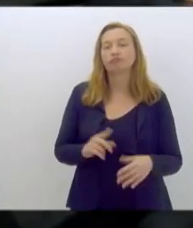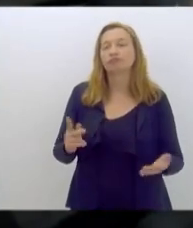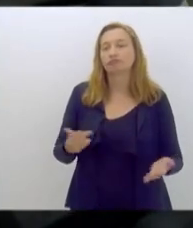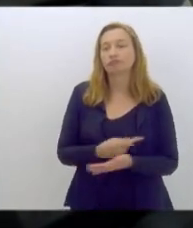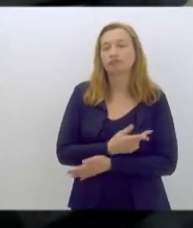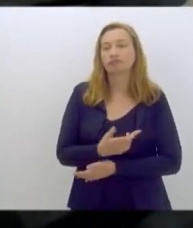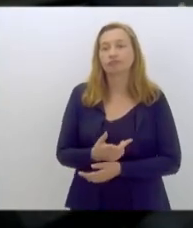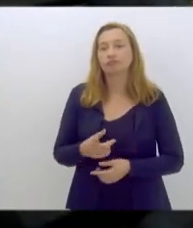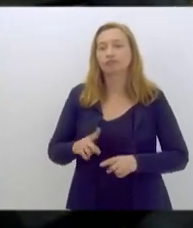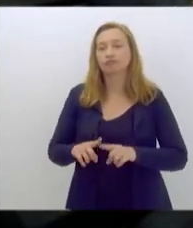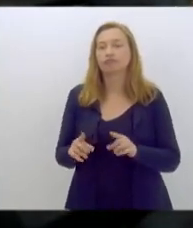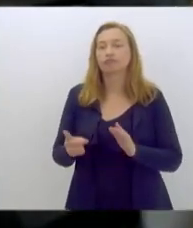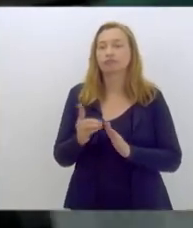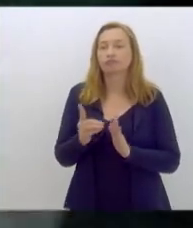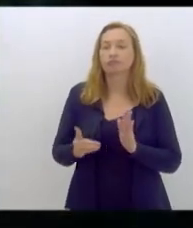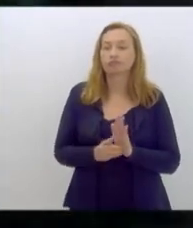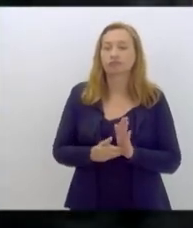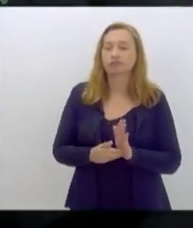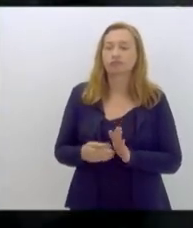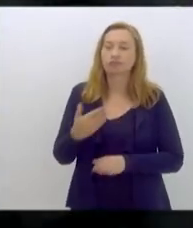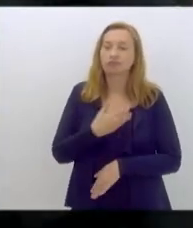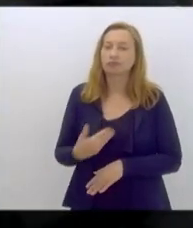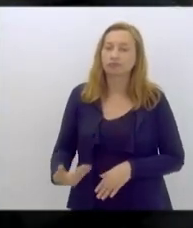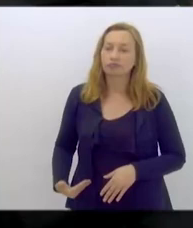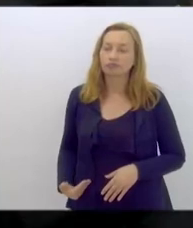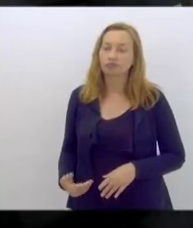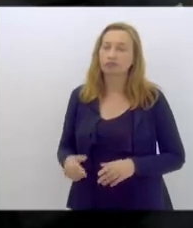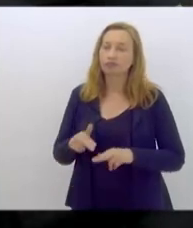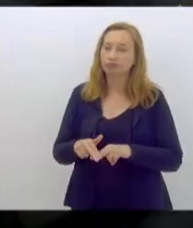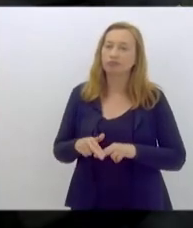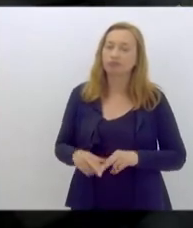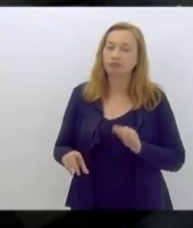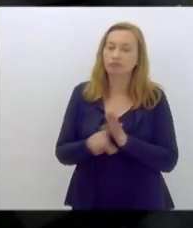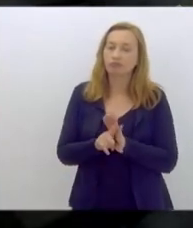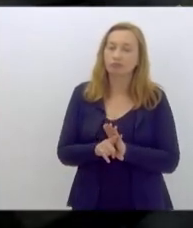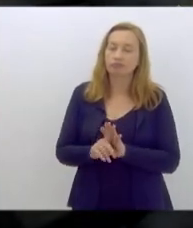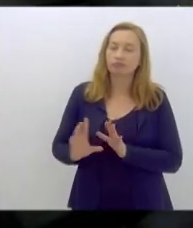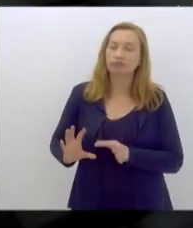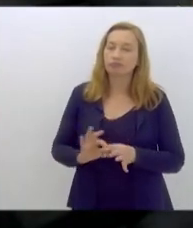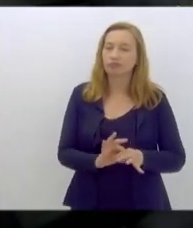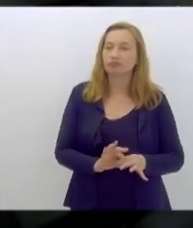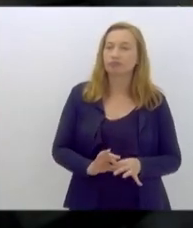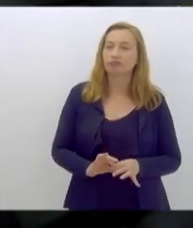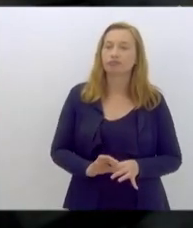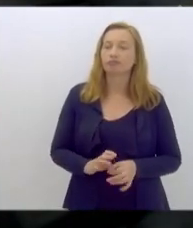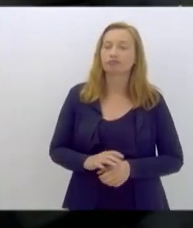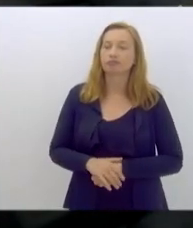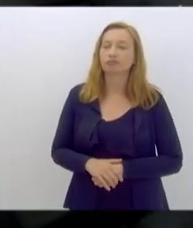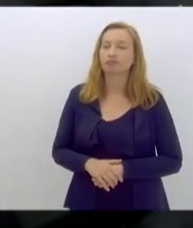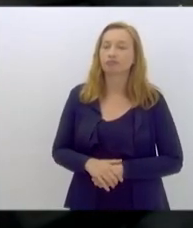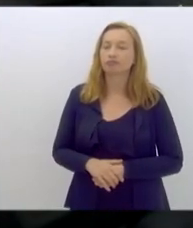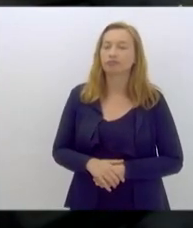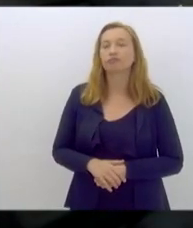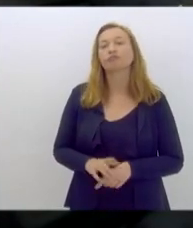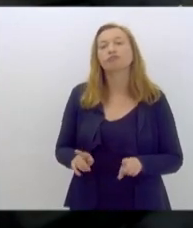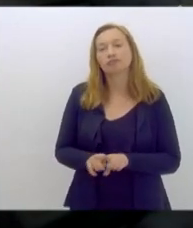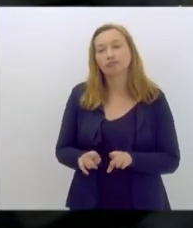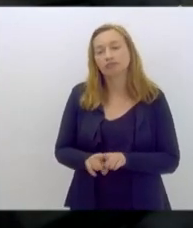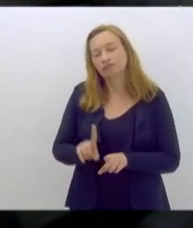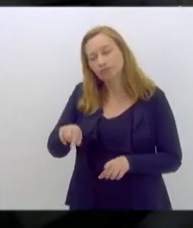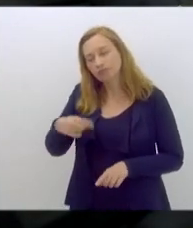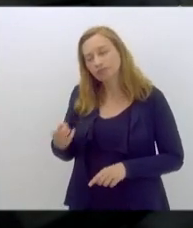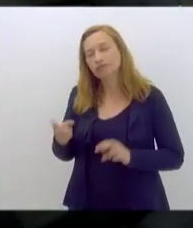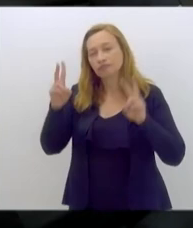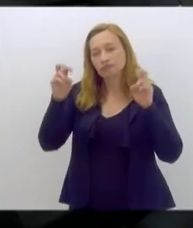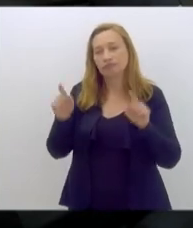adequação dos decretos do governador foram em função da lei complementar e ainda tem um Outro